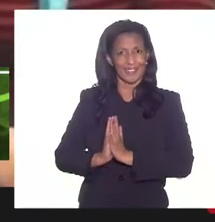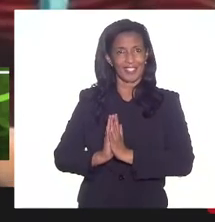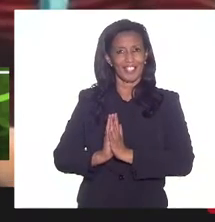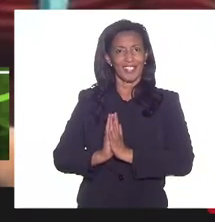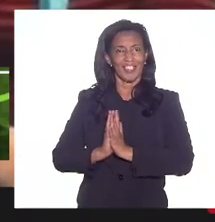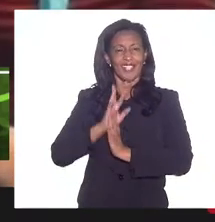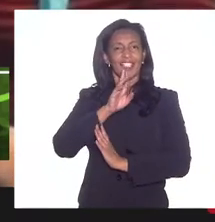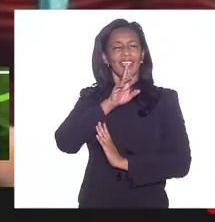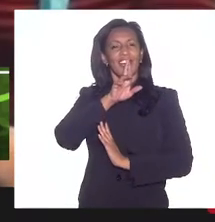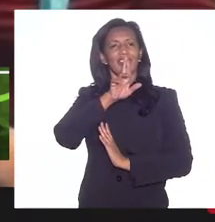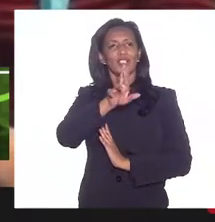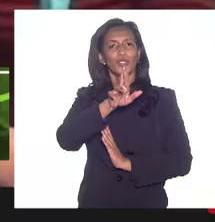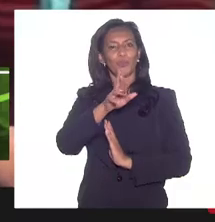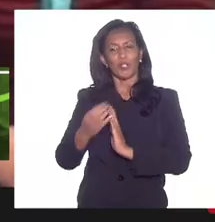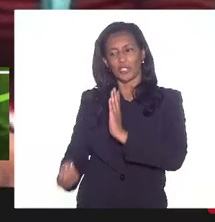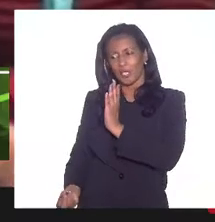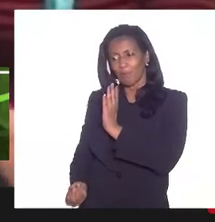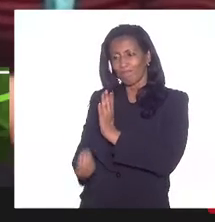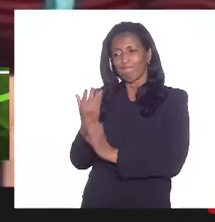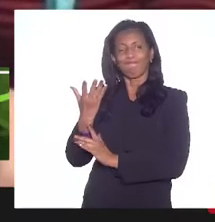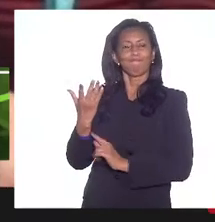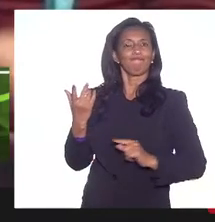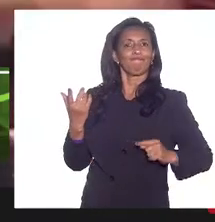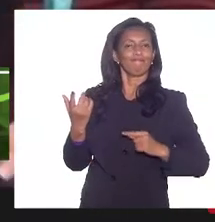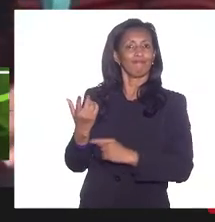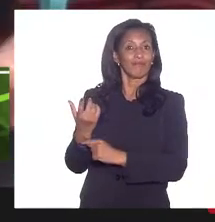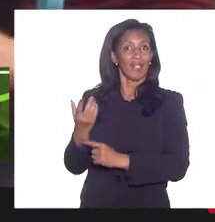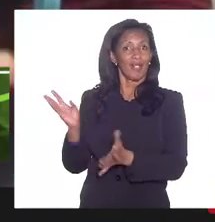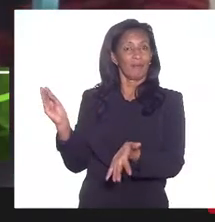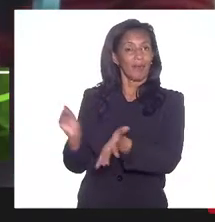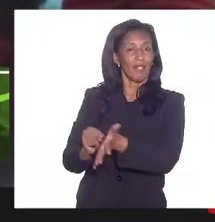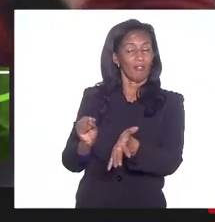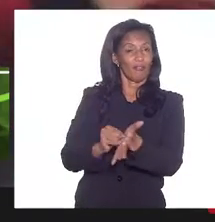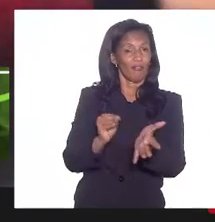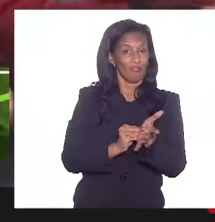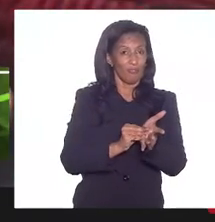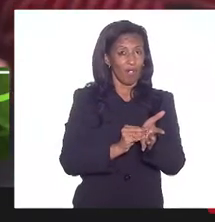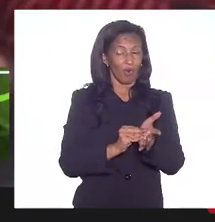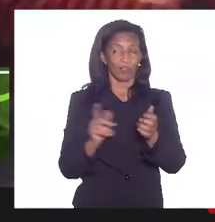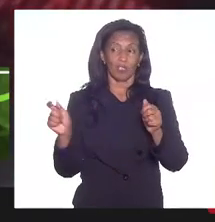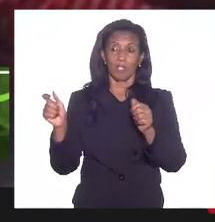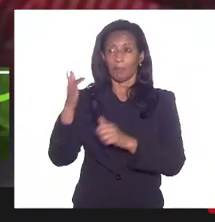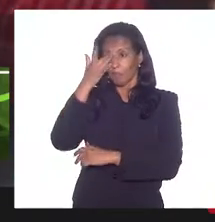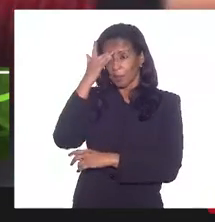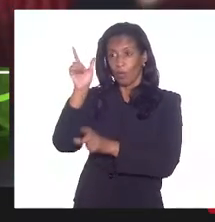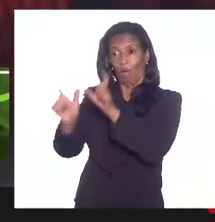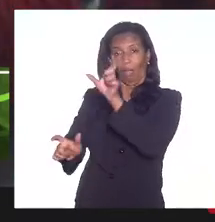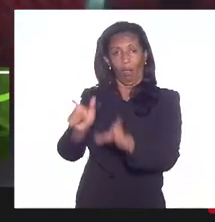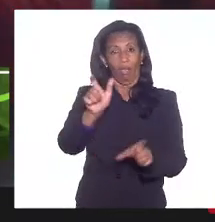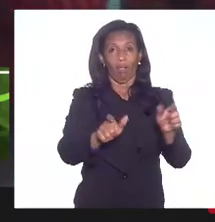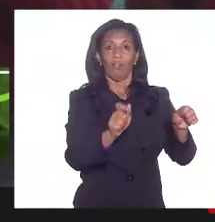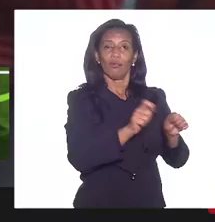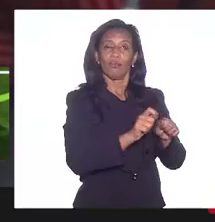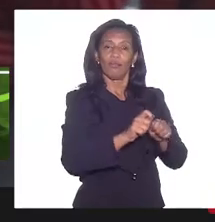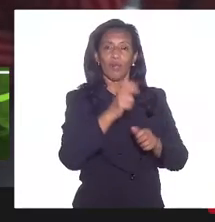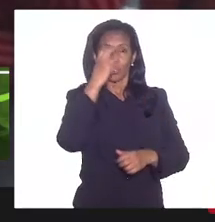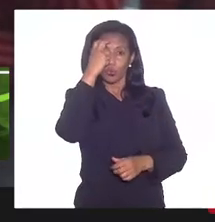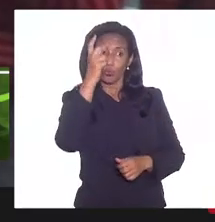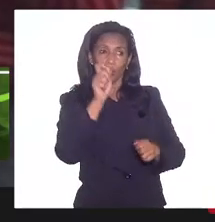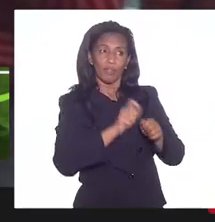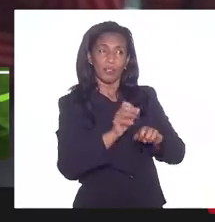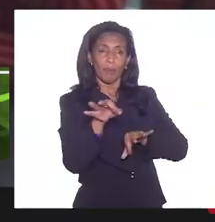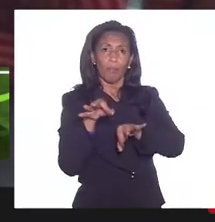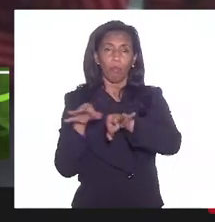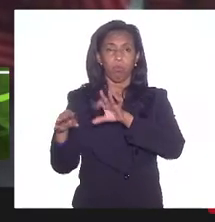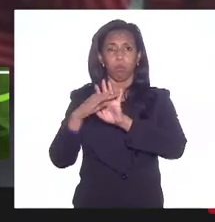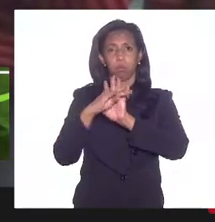a questão da ineficiência de alguns produtores culturais fazedores de cultura de fazerem os seus projetos